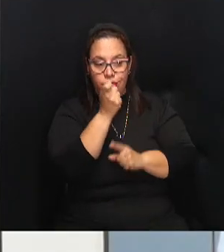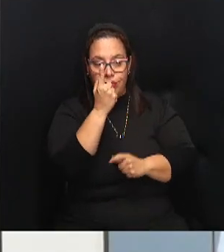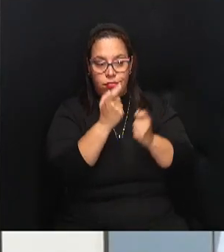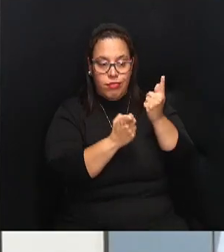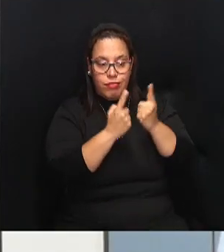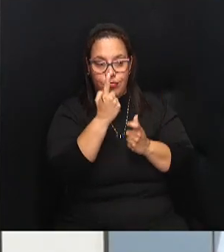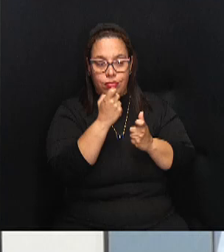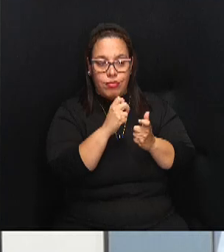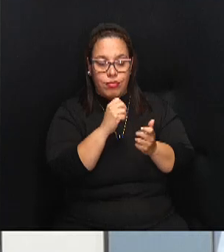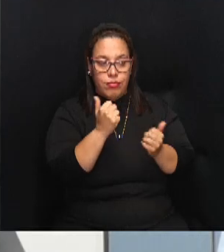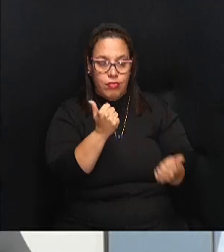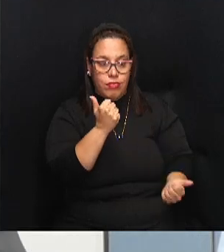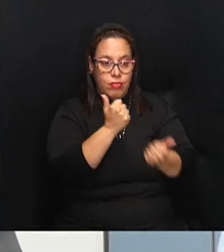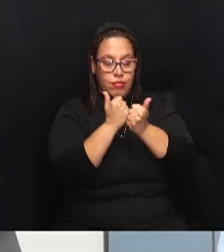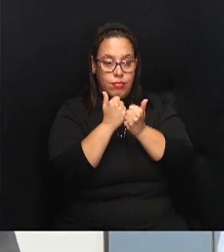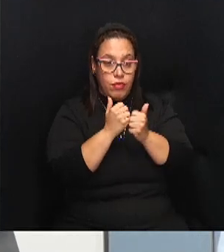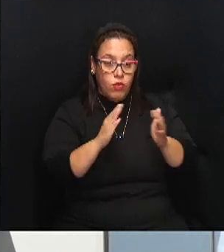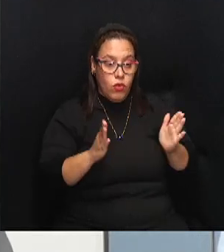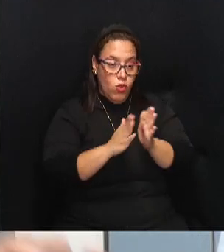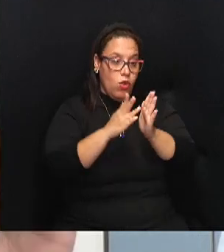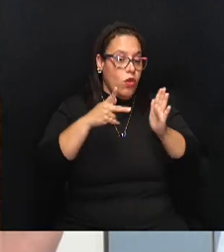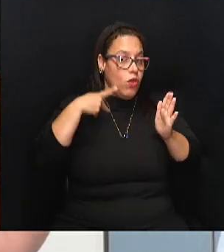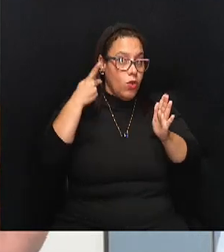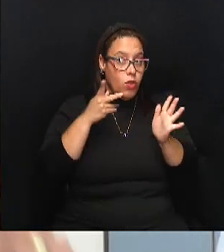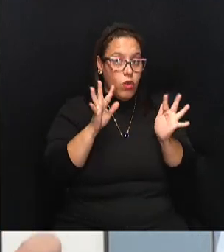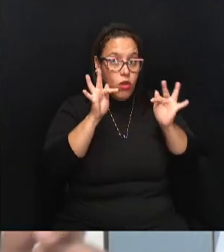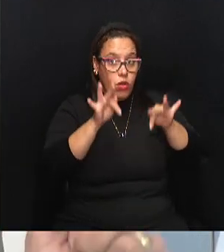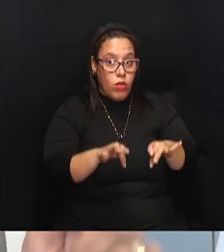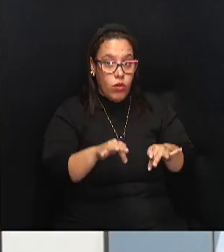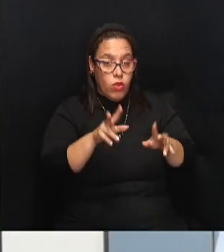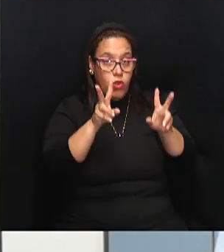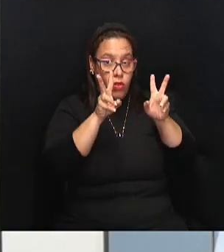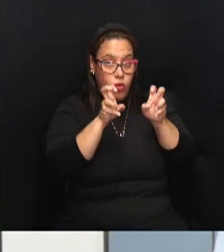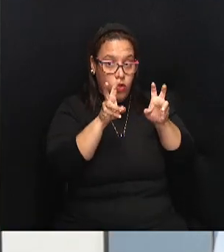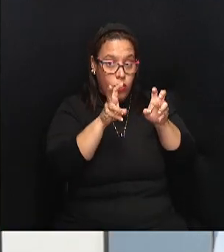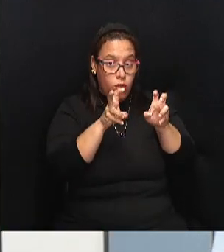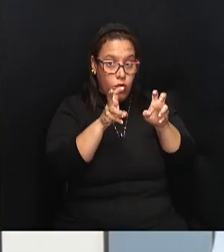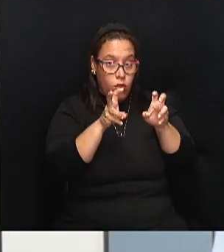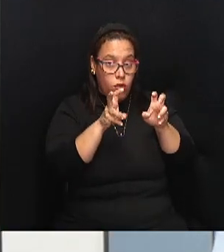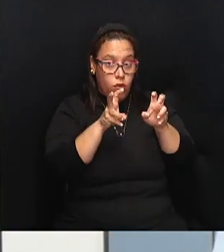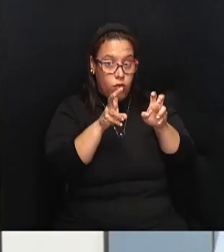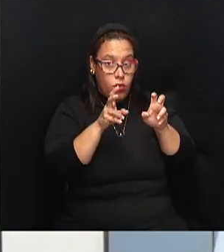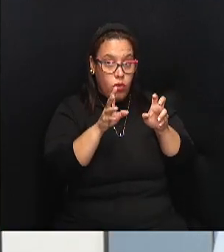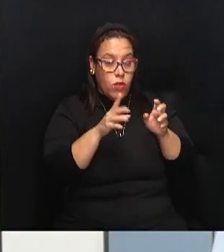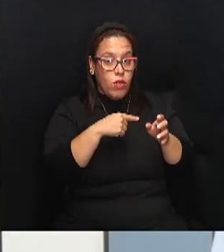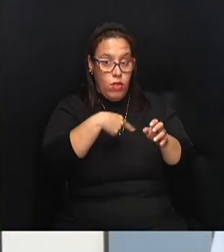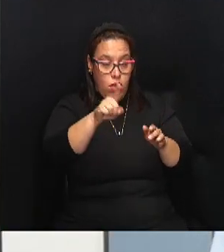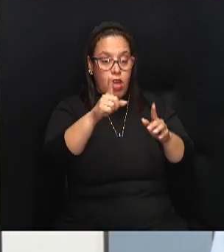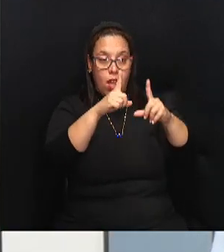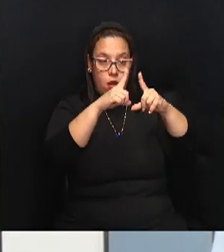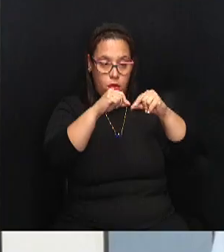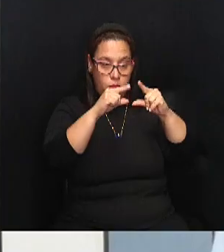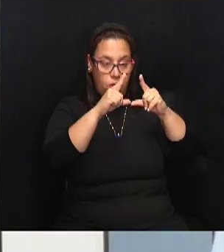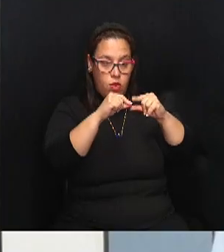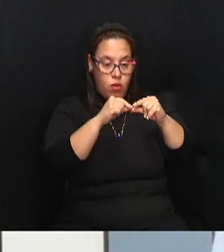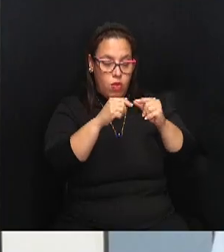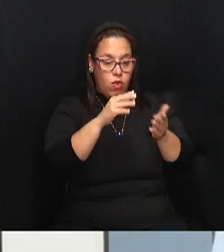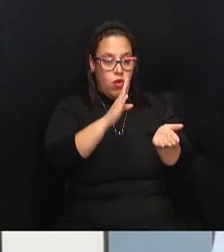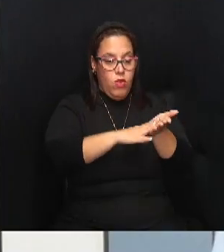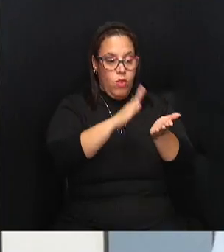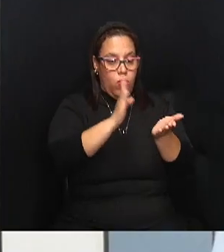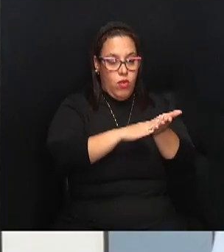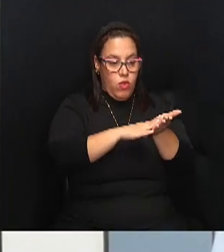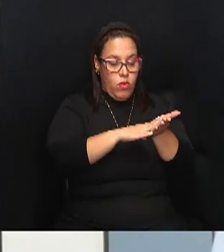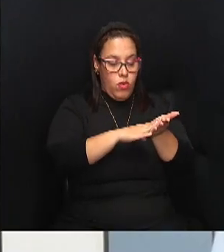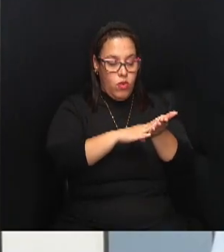alguns respaldos. Então, a frente parlamentar, para finalizar esse assunto, nós pretendemos ir até Brasília, pegar cartas de compromissos